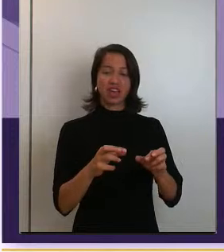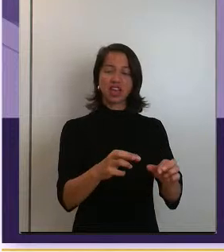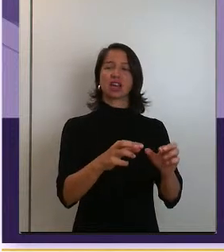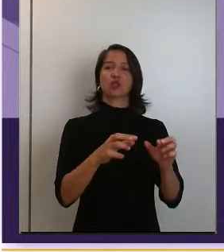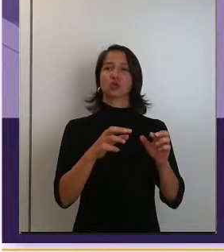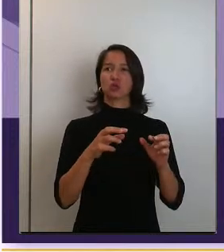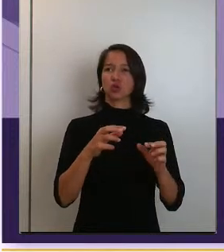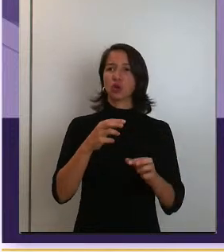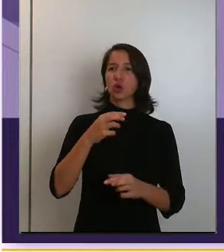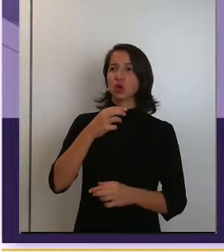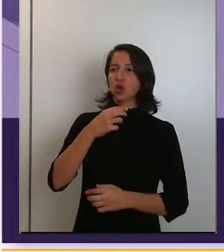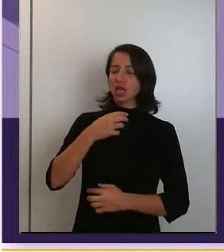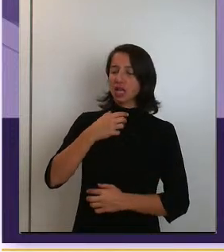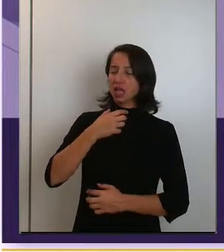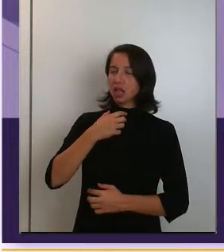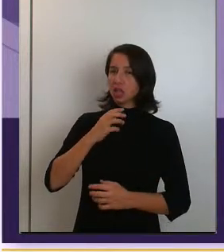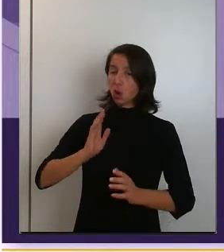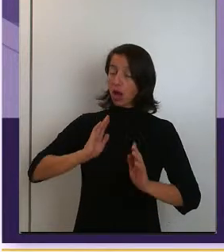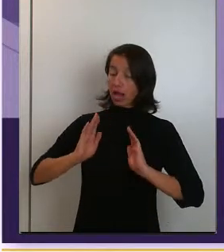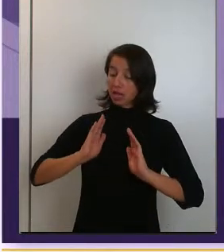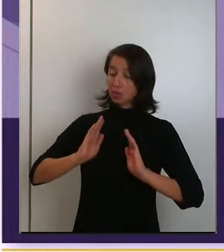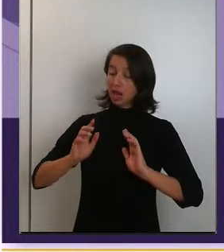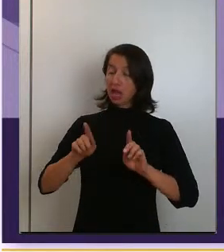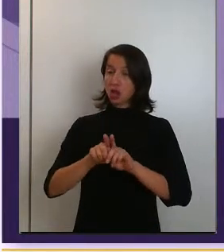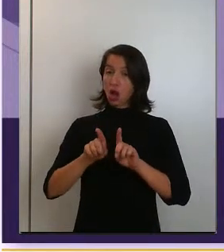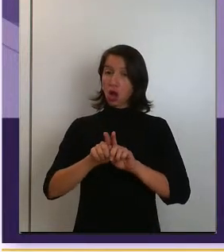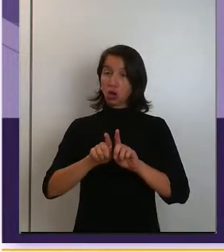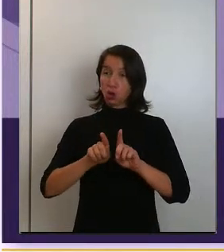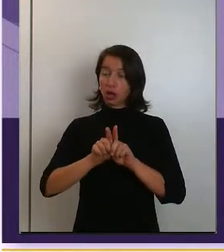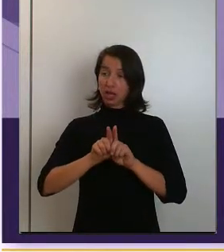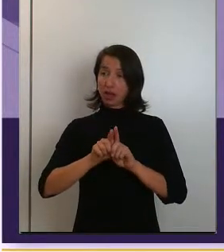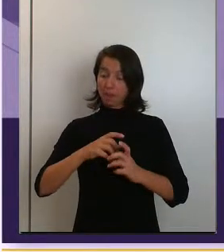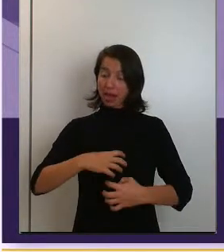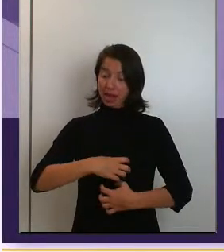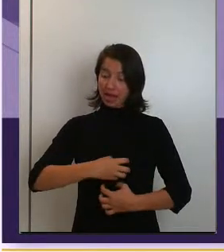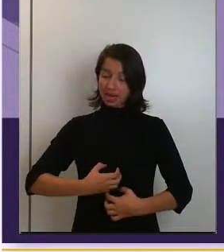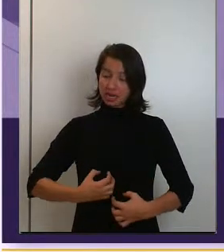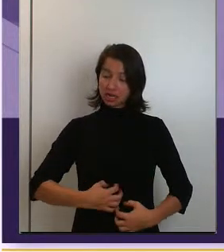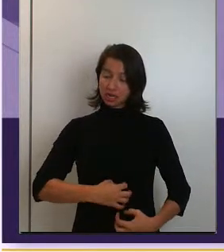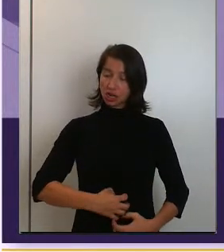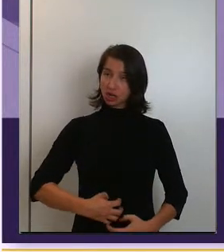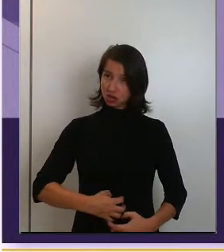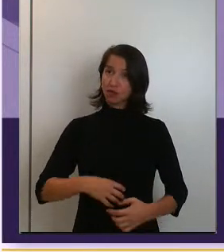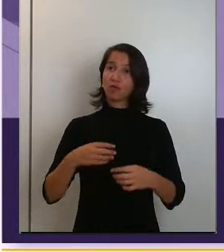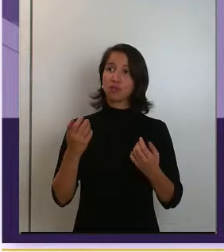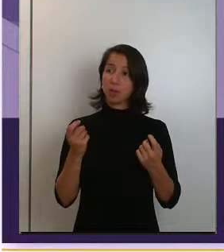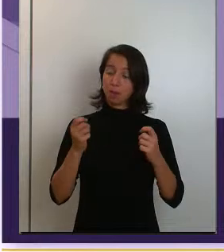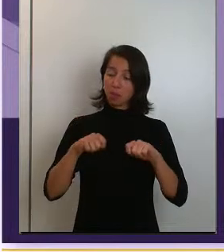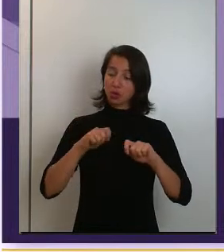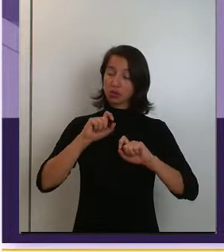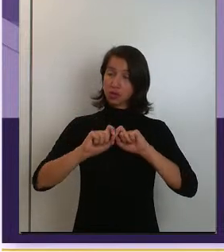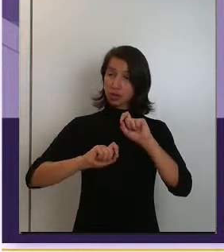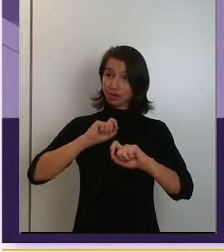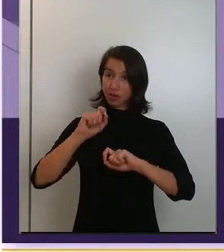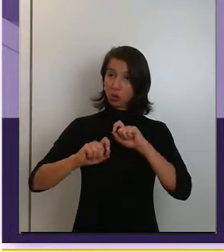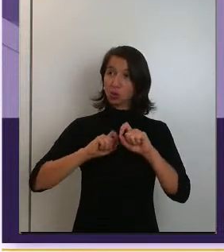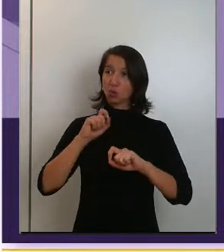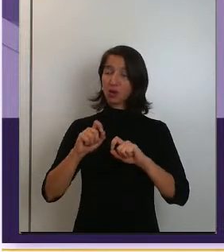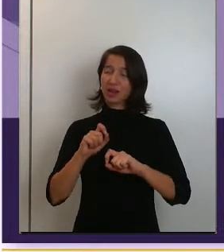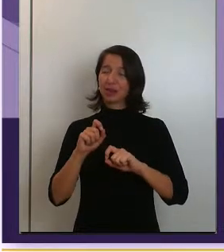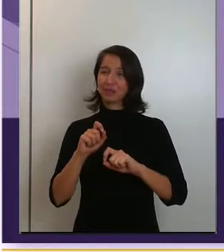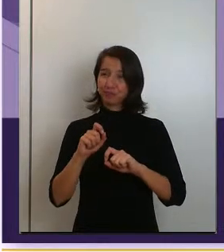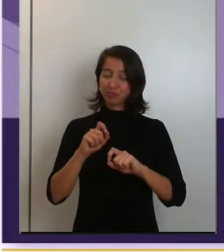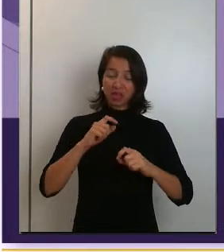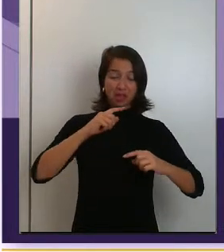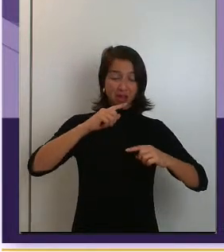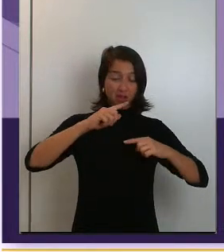respiratório. Então, isso pode vir a se tornar um ciclo vicioso, né, onde a mãe que opta ou que não